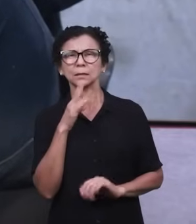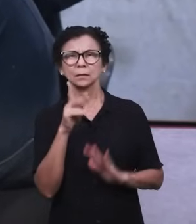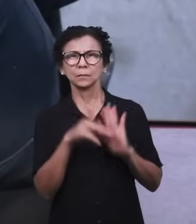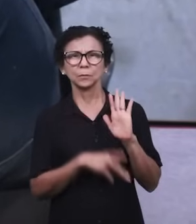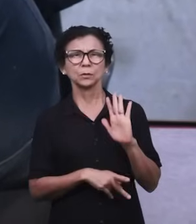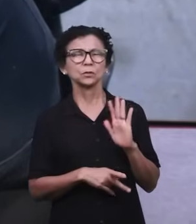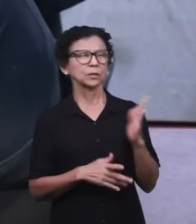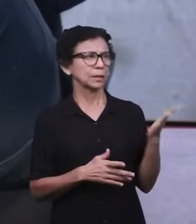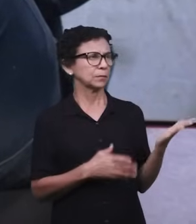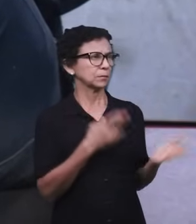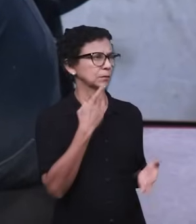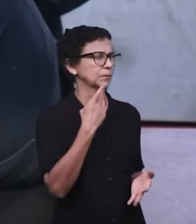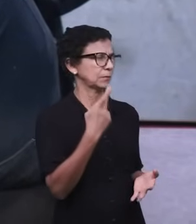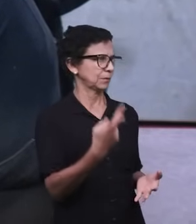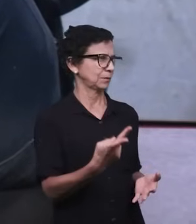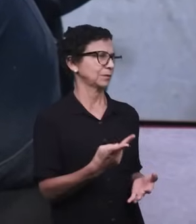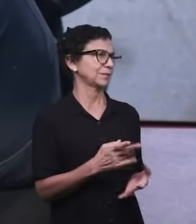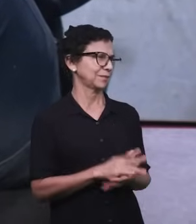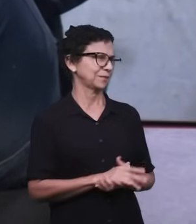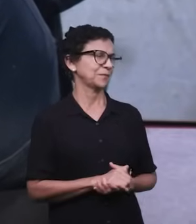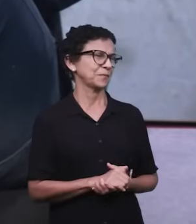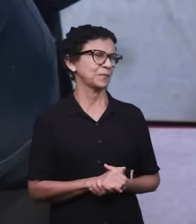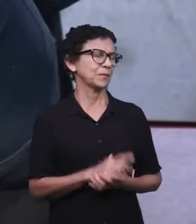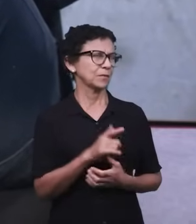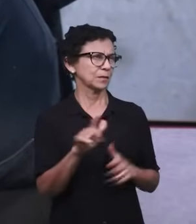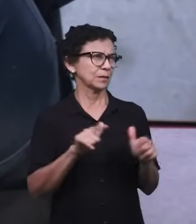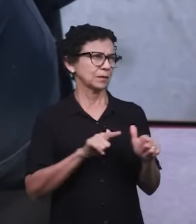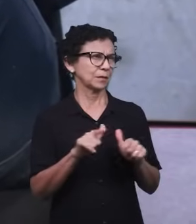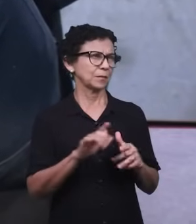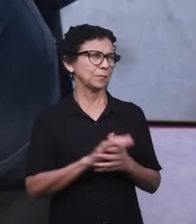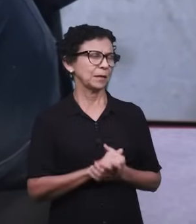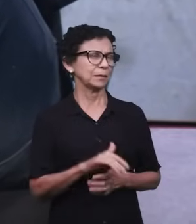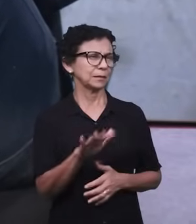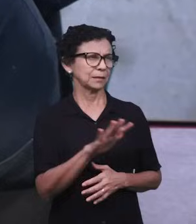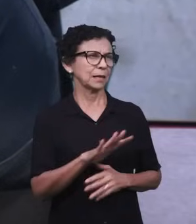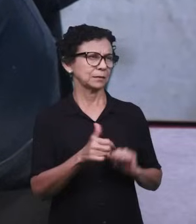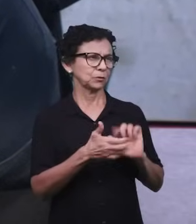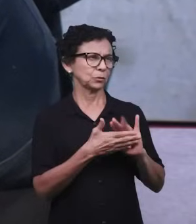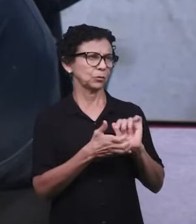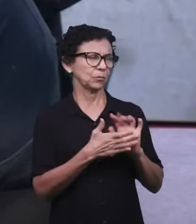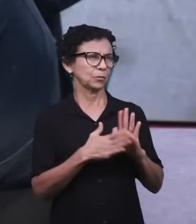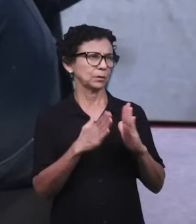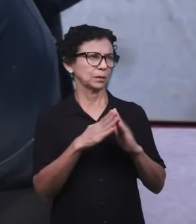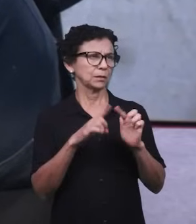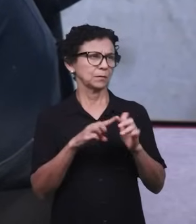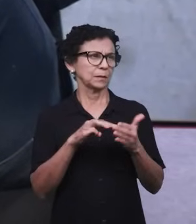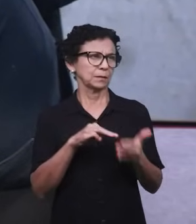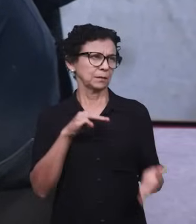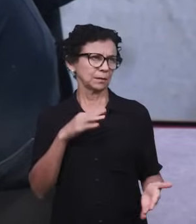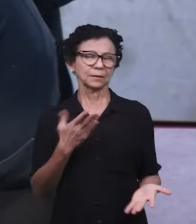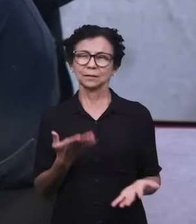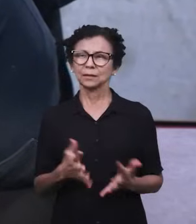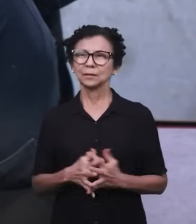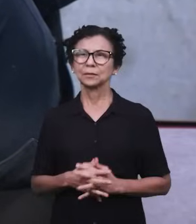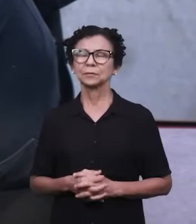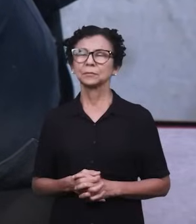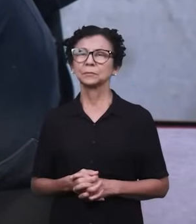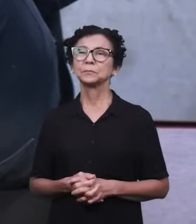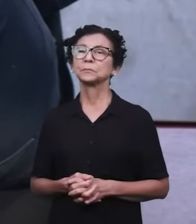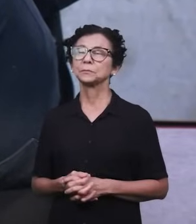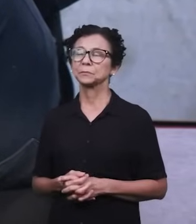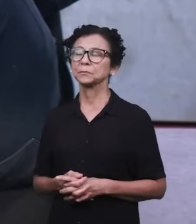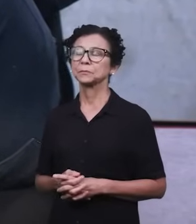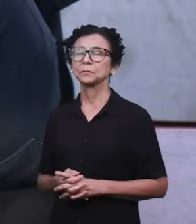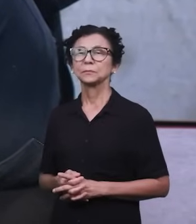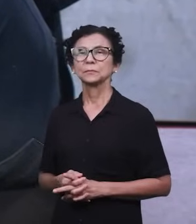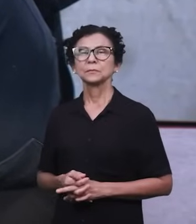querido irmão Fábio Salazar falou, né, Fábio? Você que está no Departamento de Louvor da Igreja Cristã Maranata tem acompanhado também esse trabalho de